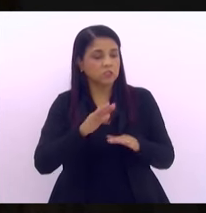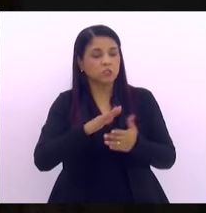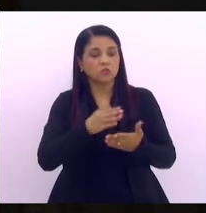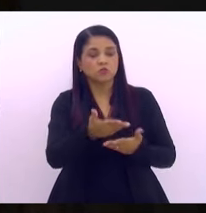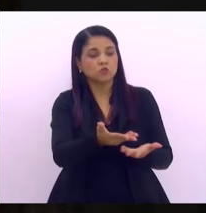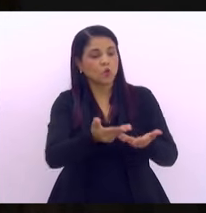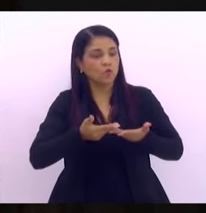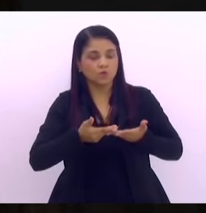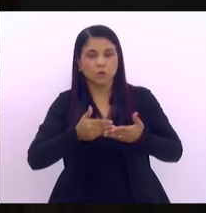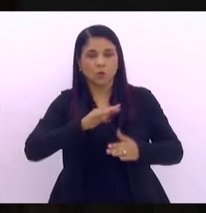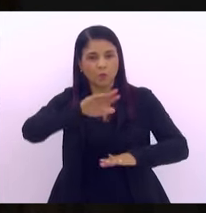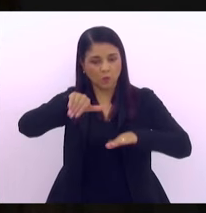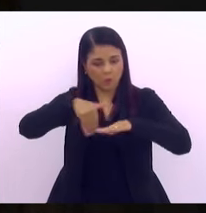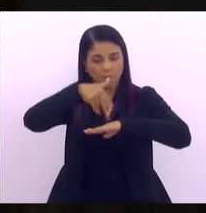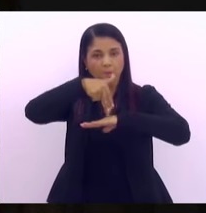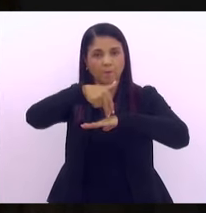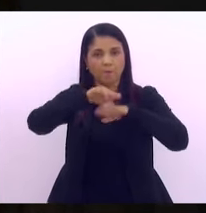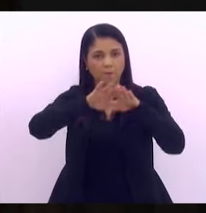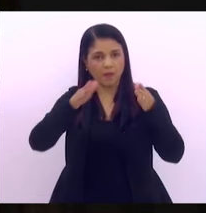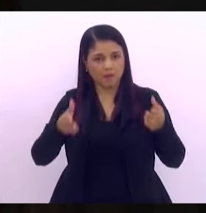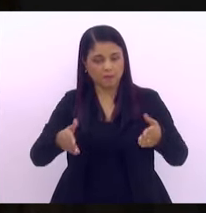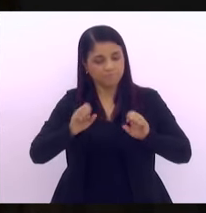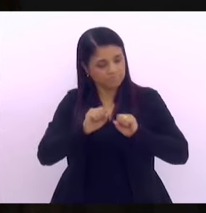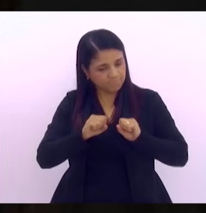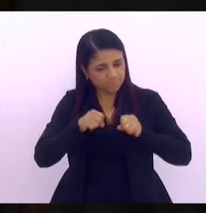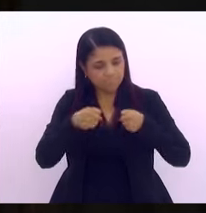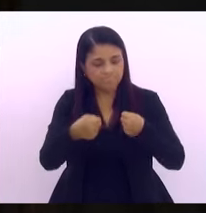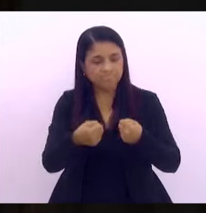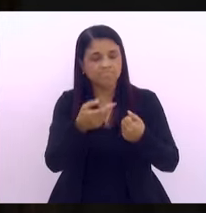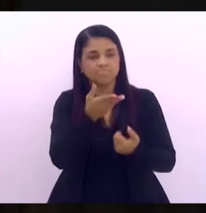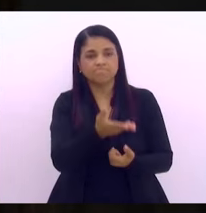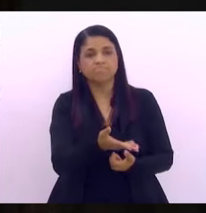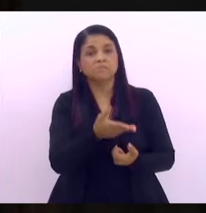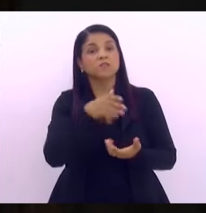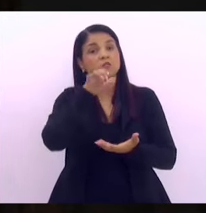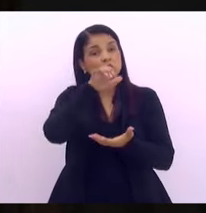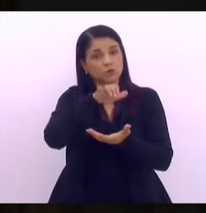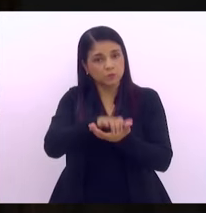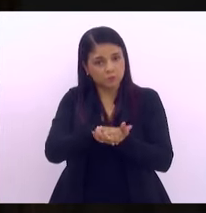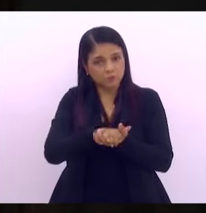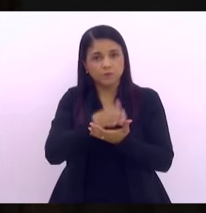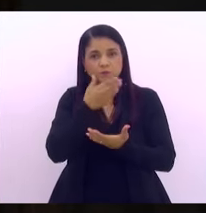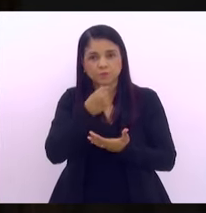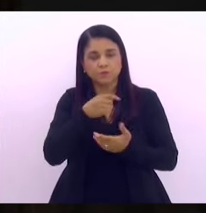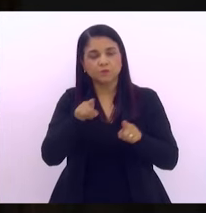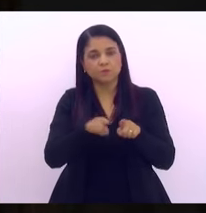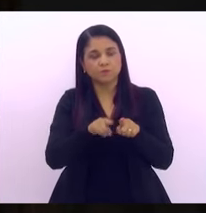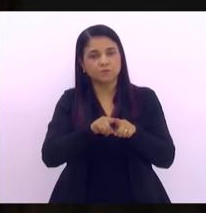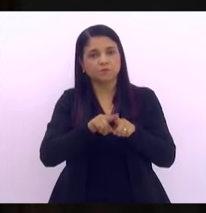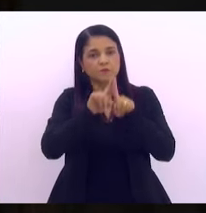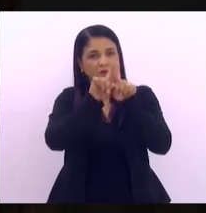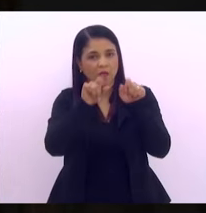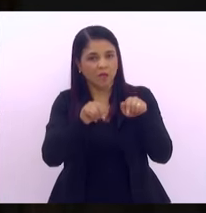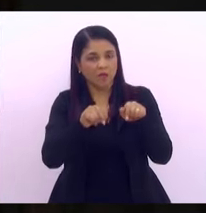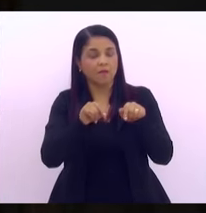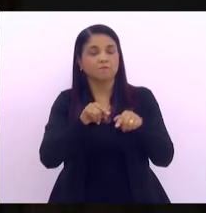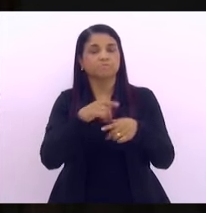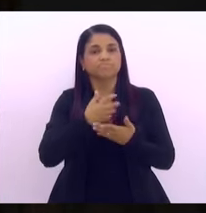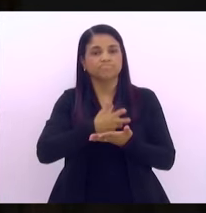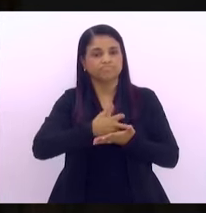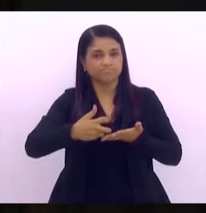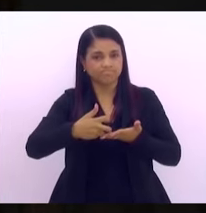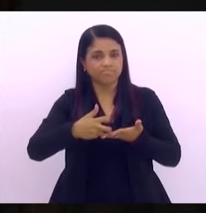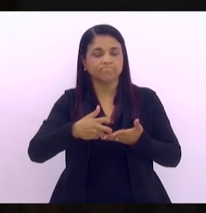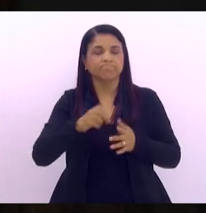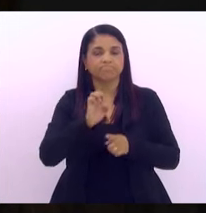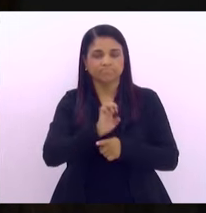cuja categoria a senhora é uma das grandes defensoras, além do seu esposo ser agente penal no Estado. Então, que fique